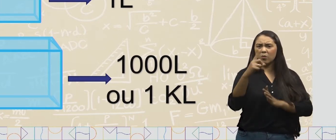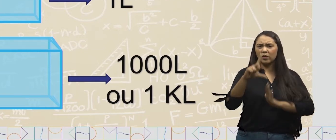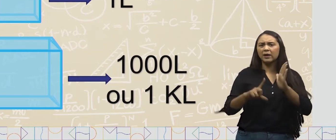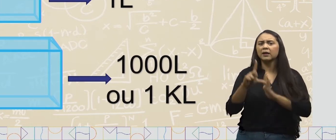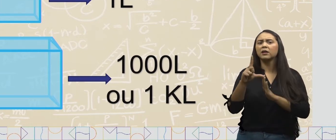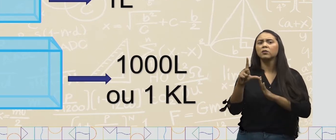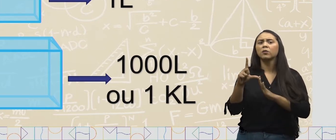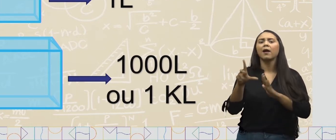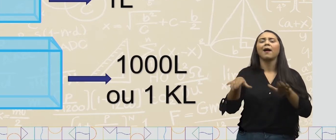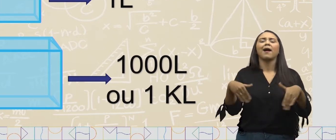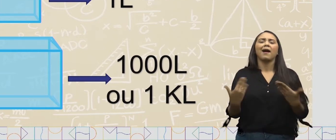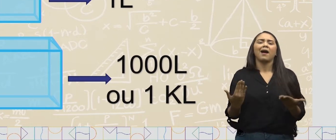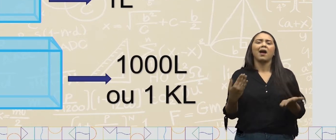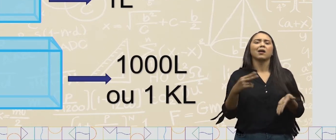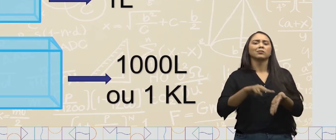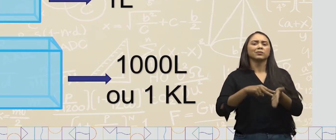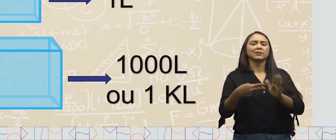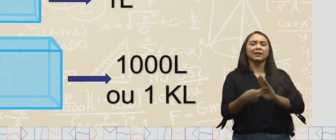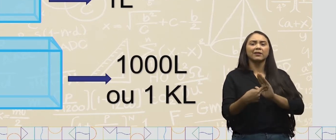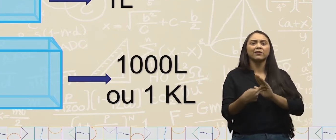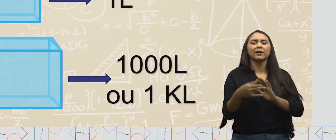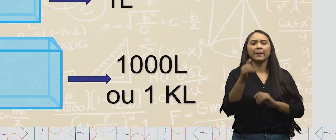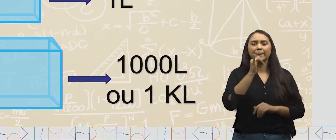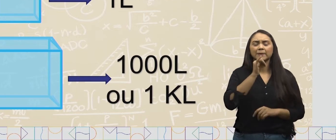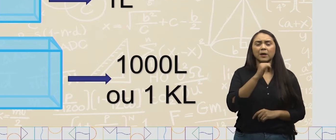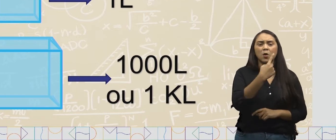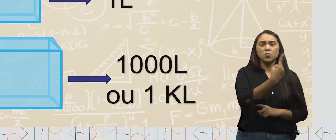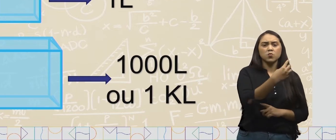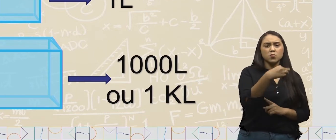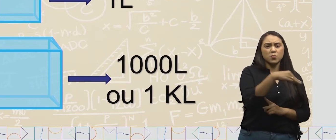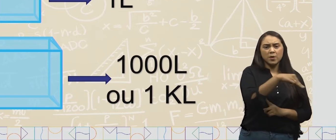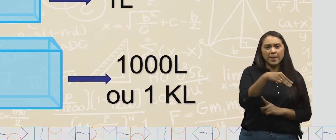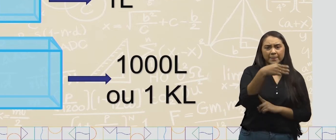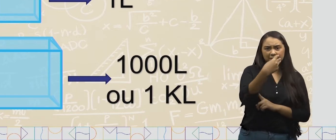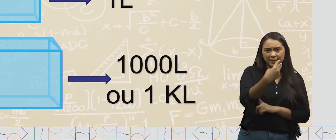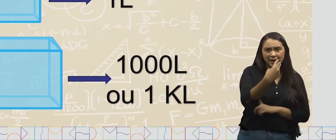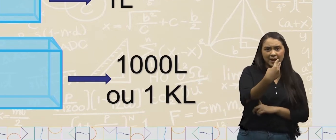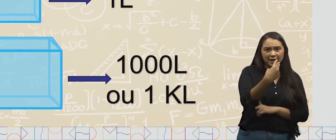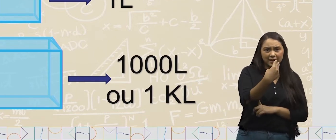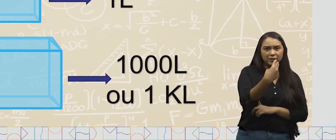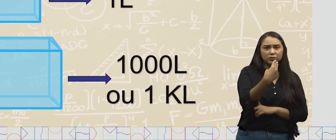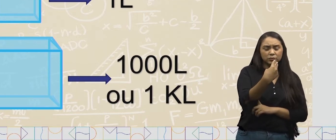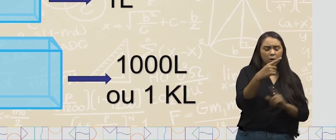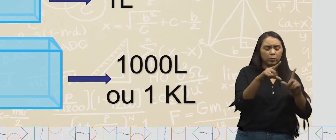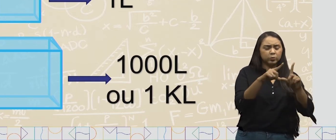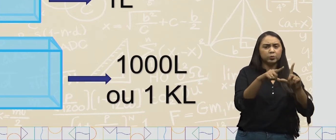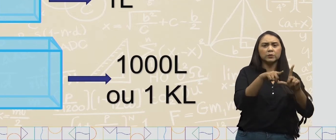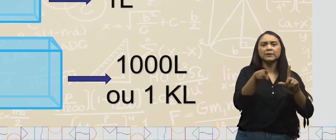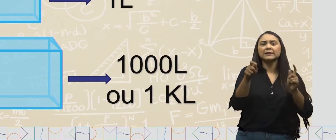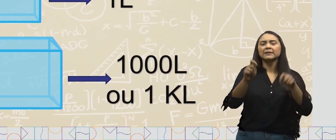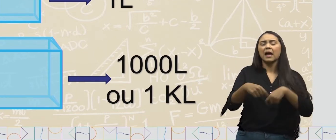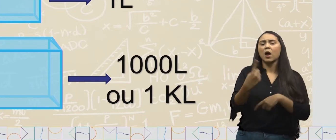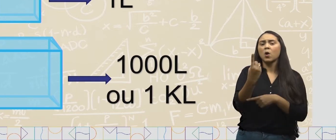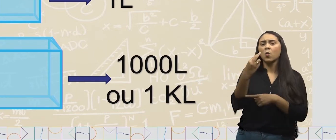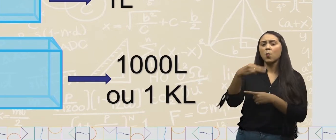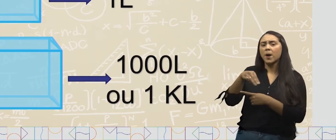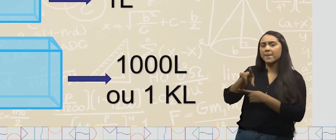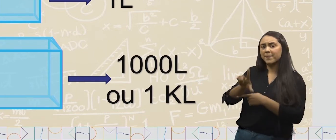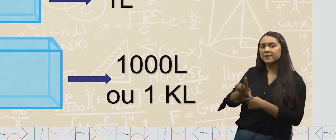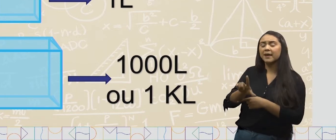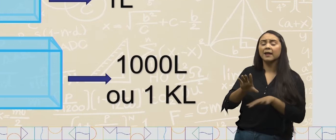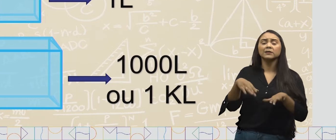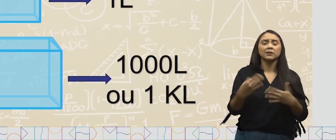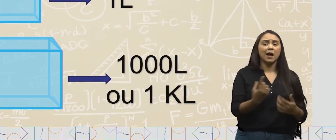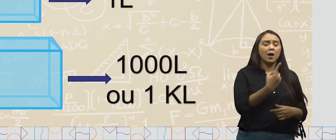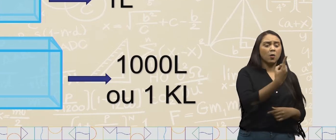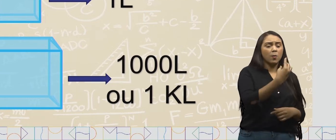caber 1 ml. E em 1 metro cúbico vão caber 1000 litros, ou seja,